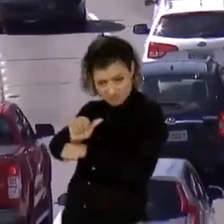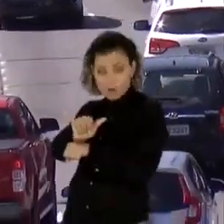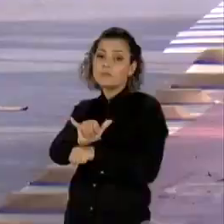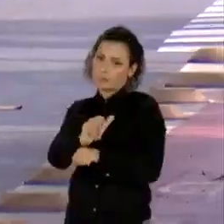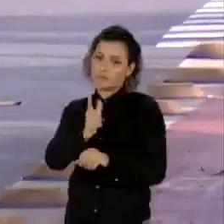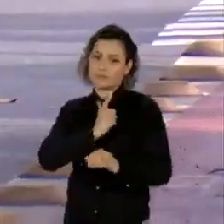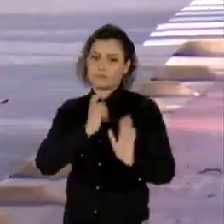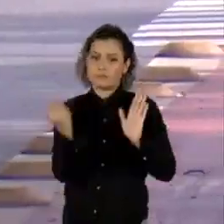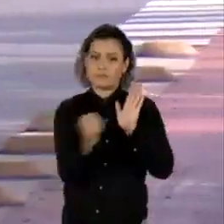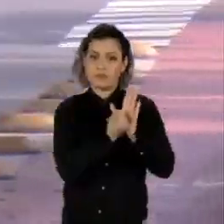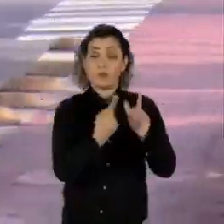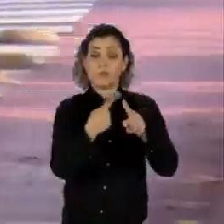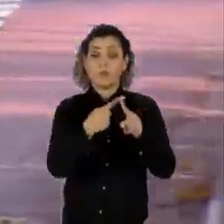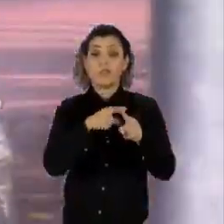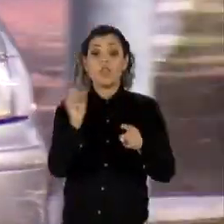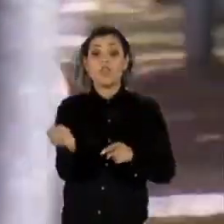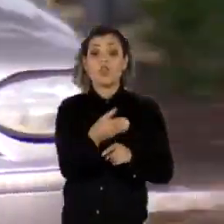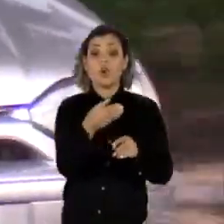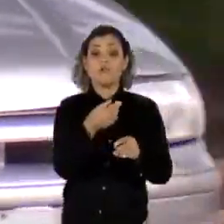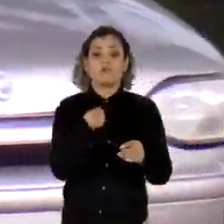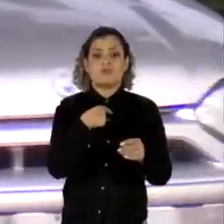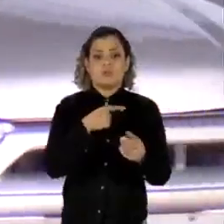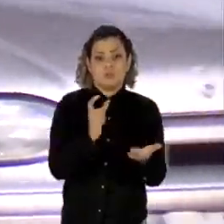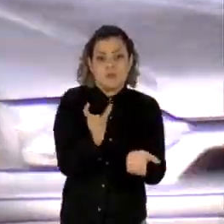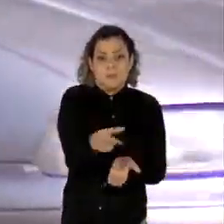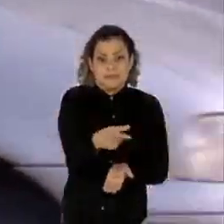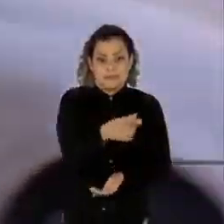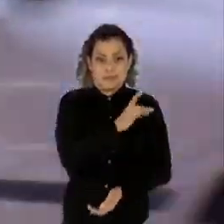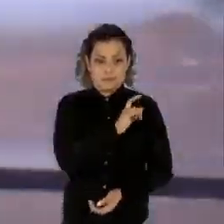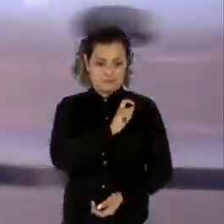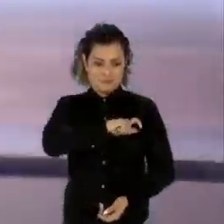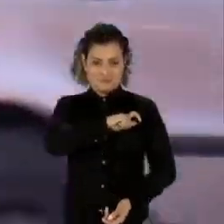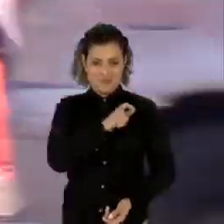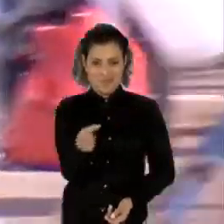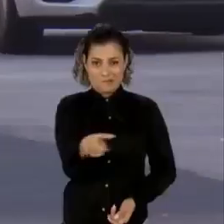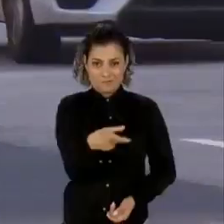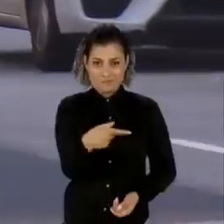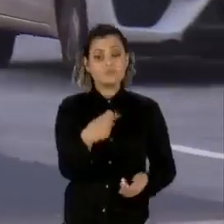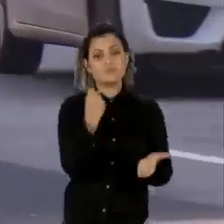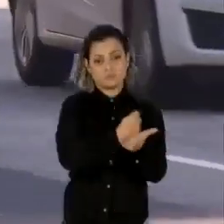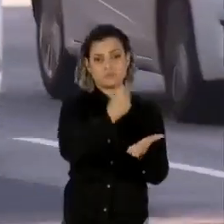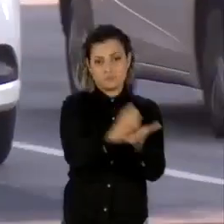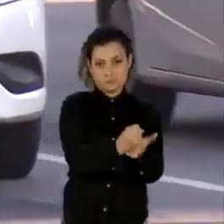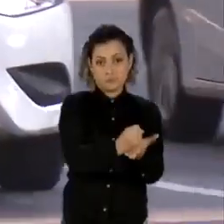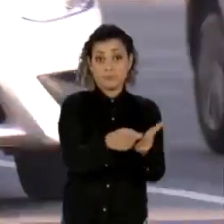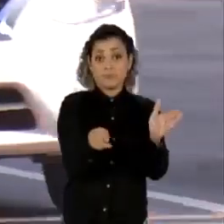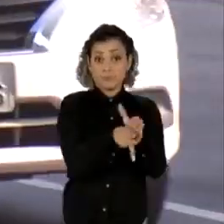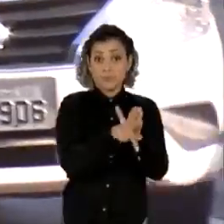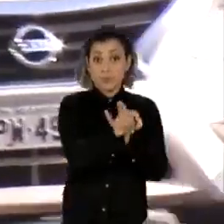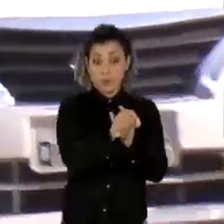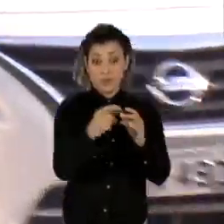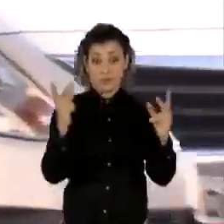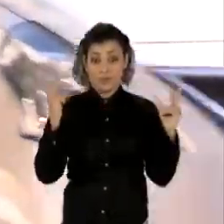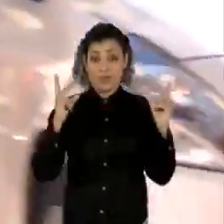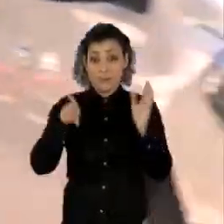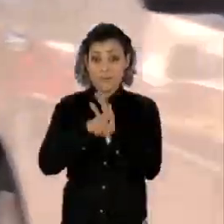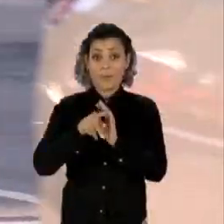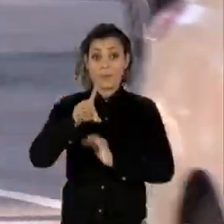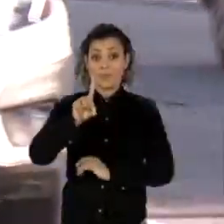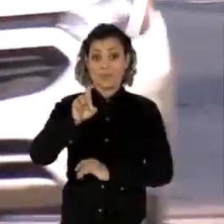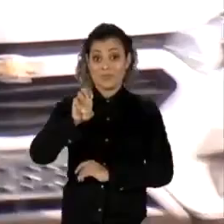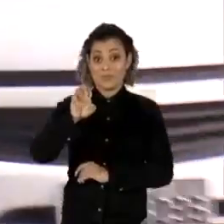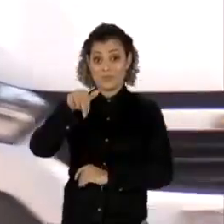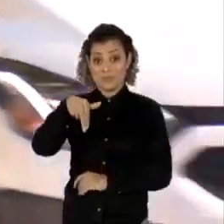quando um novo licenciamento foi feito outra mudança na regra é que o departamento nacional de trânsito o denatran